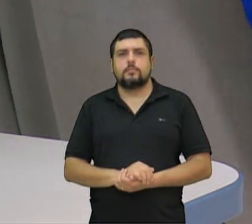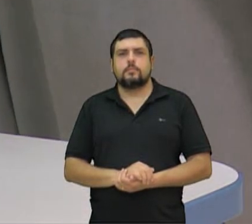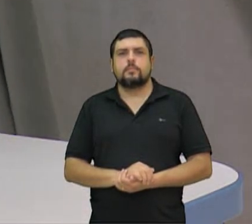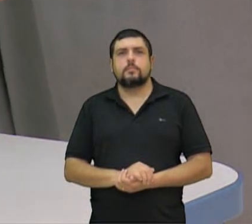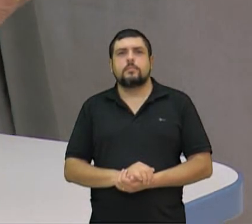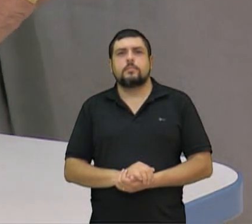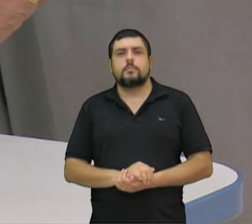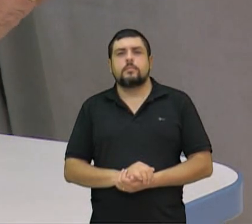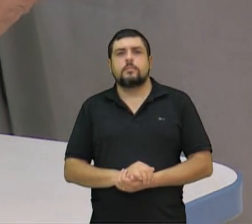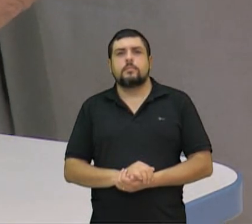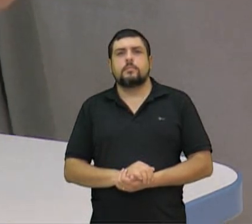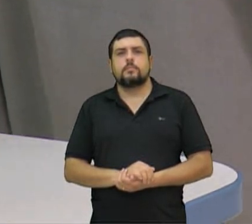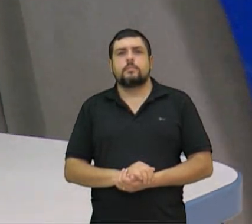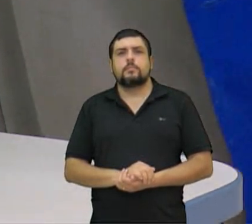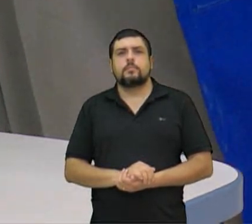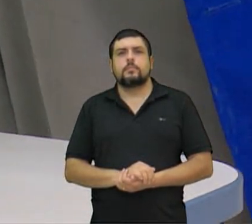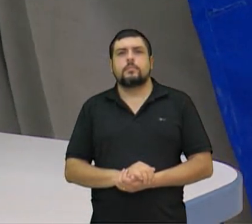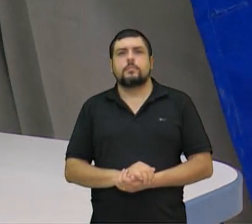5,